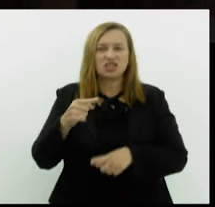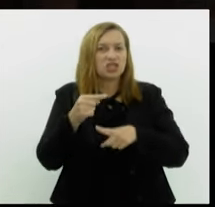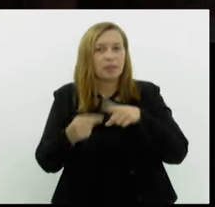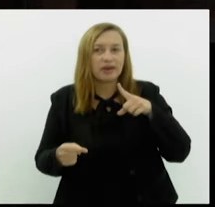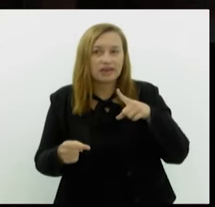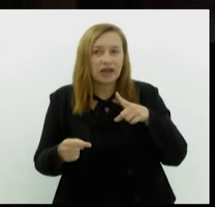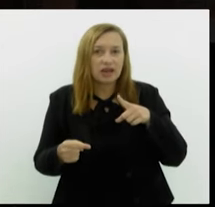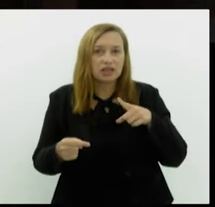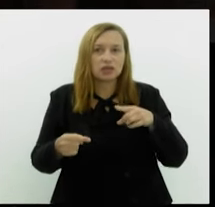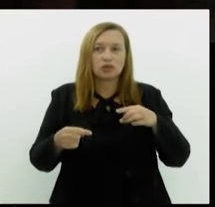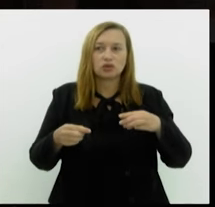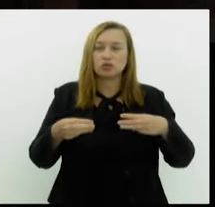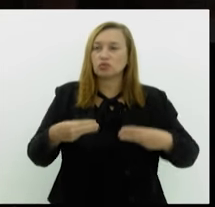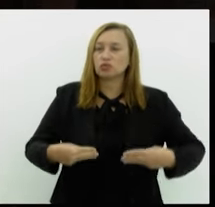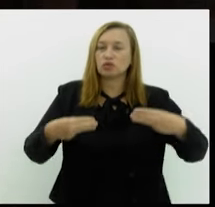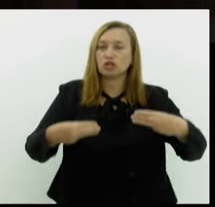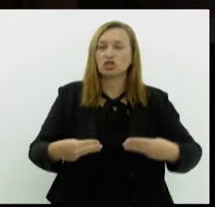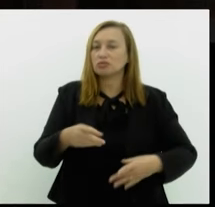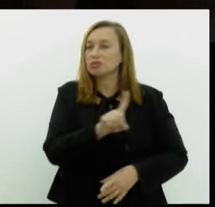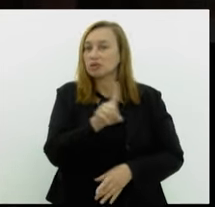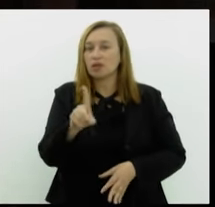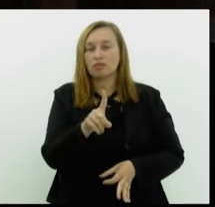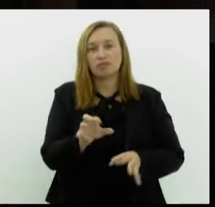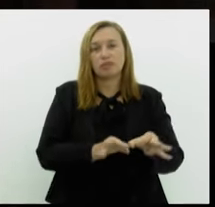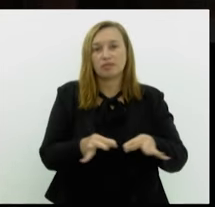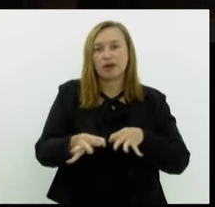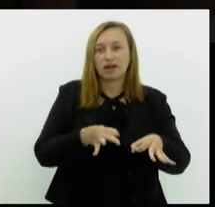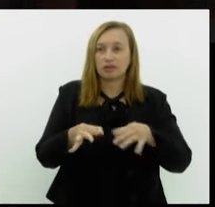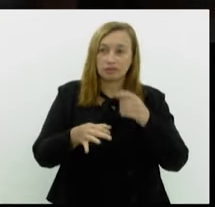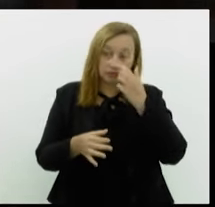metade dos ministros são despreparados.